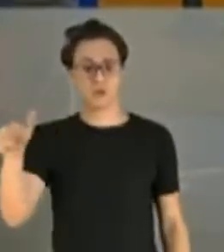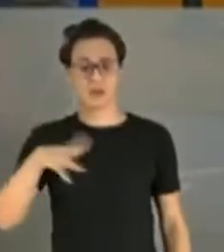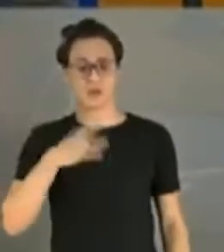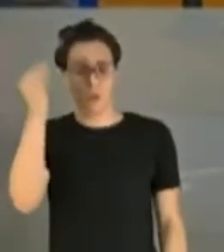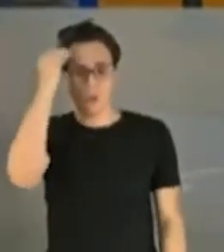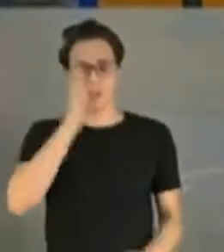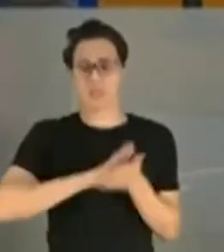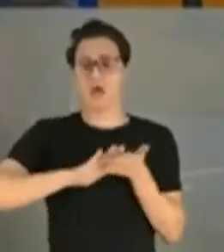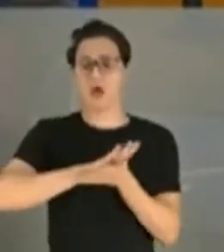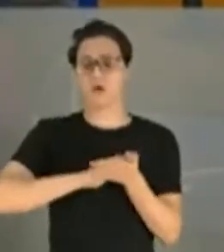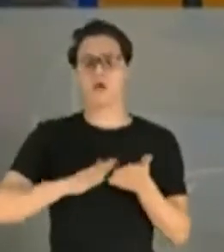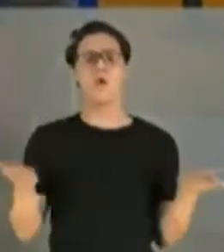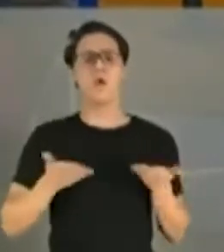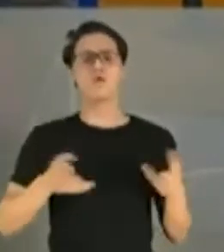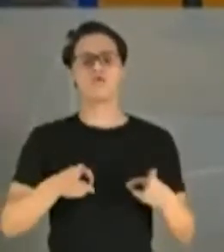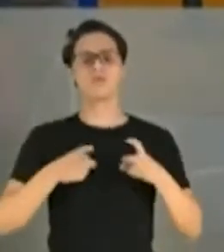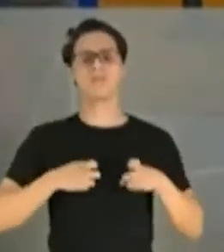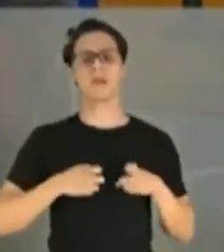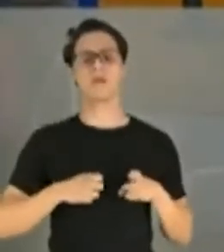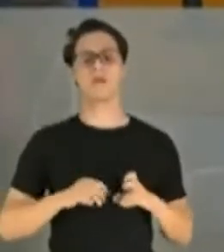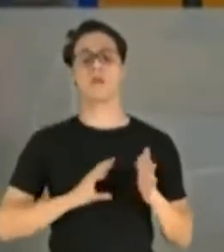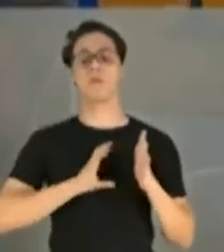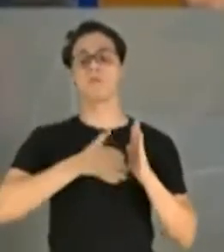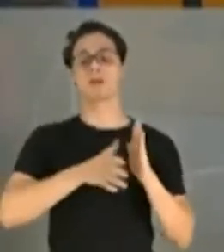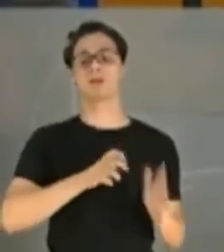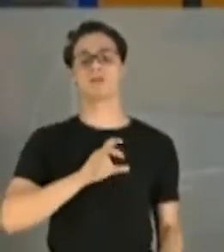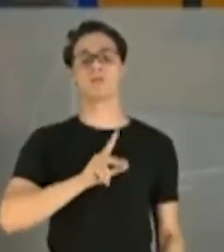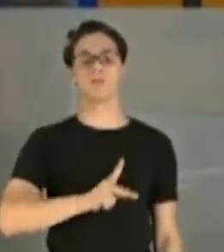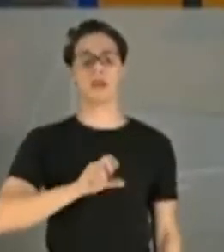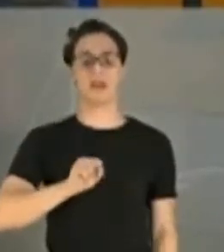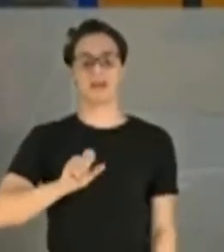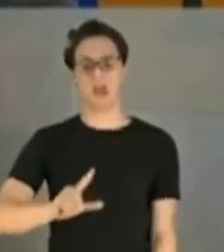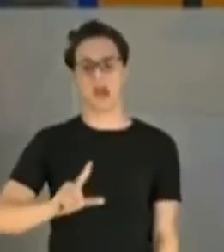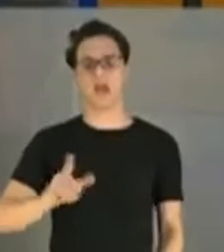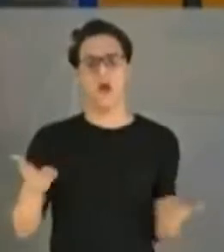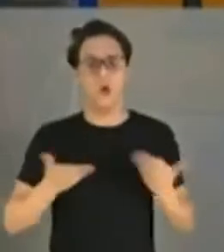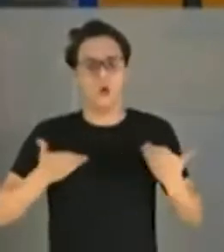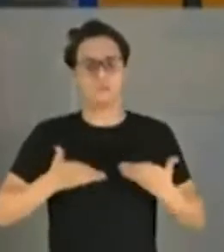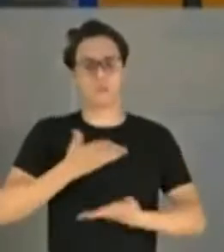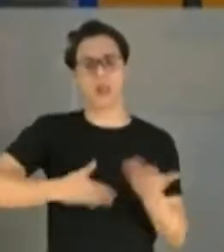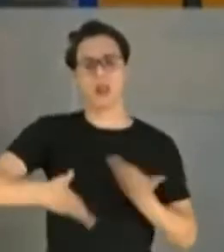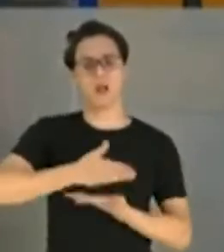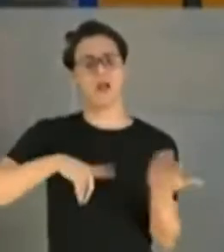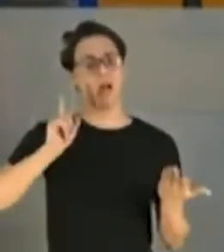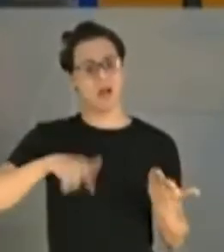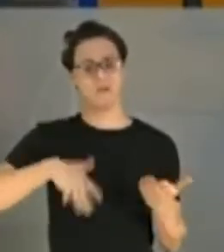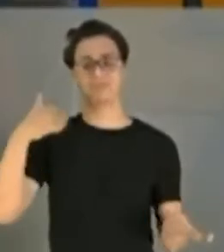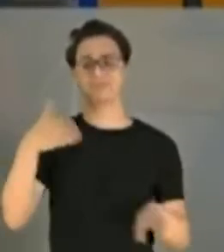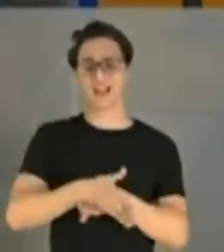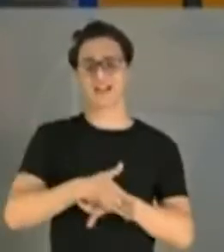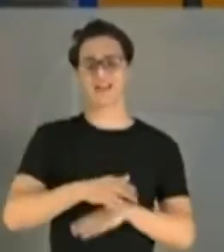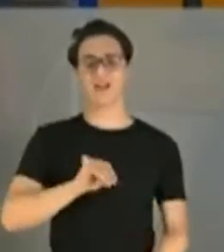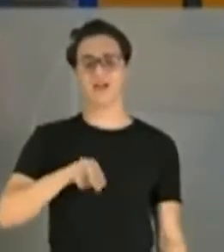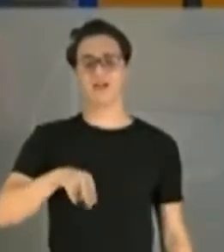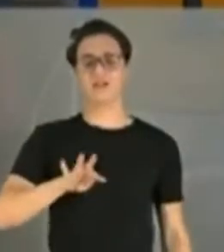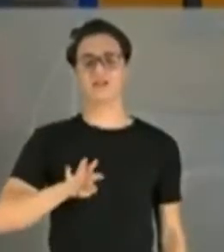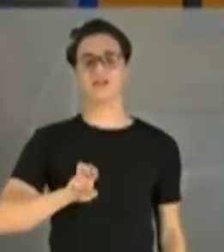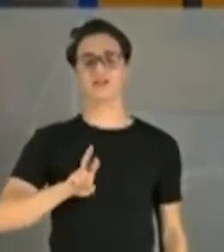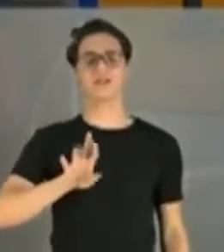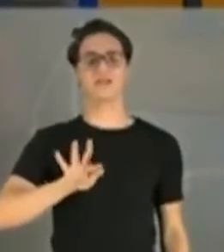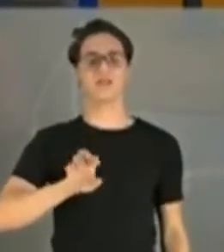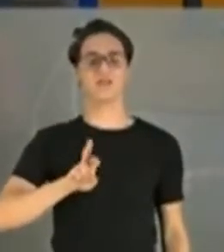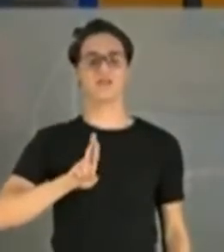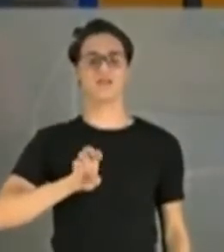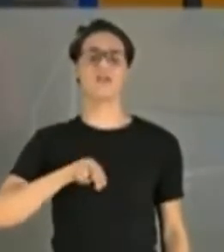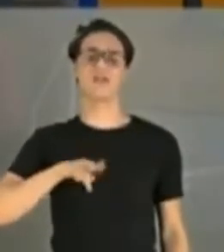acontece hoje com o TSE, que vem se reunir com o partido político aqui dentro. Isso é ou não é interferência? Para